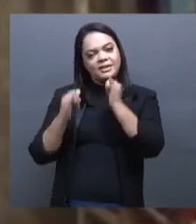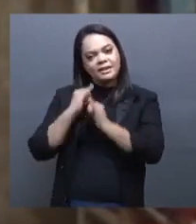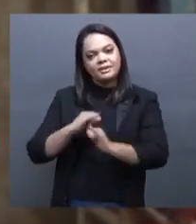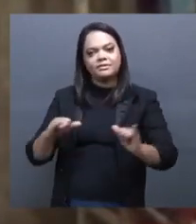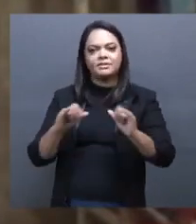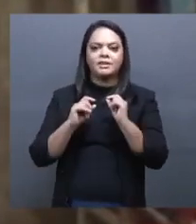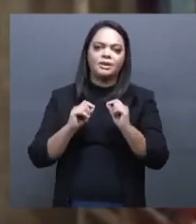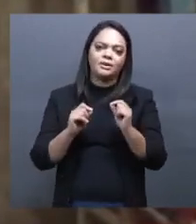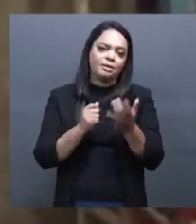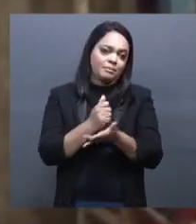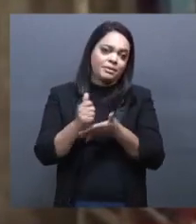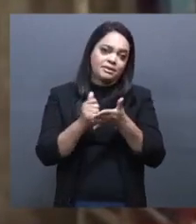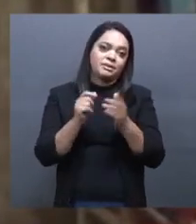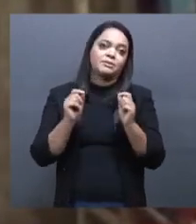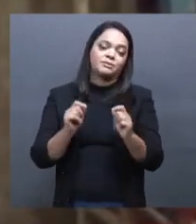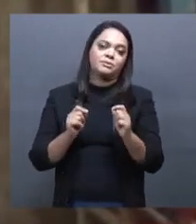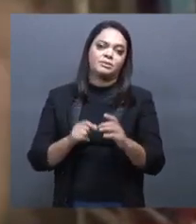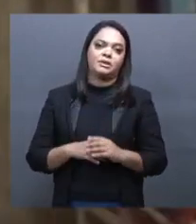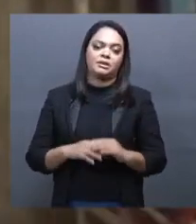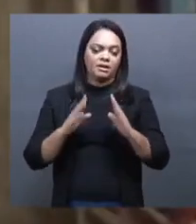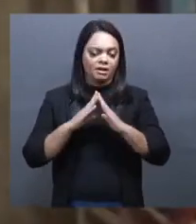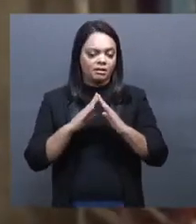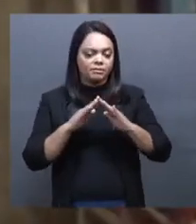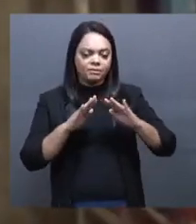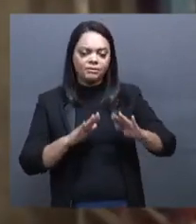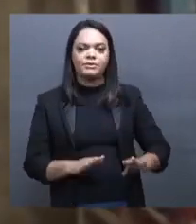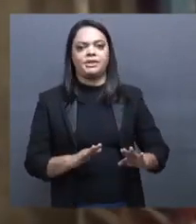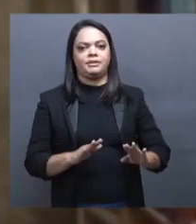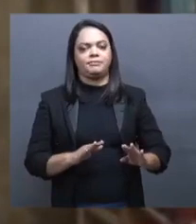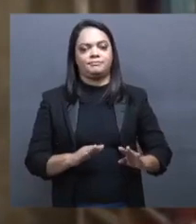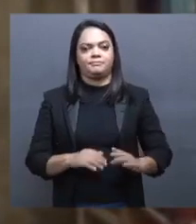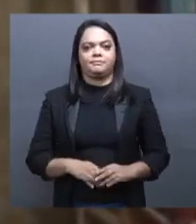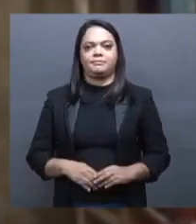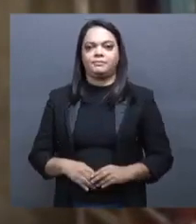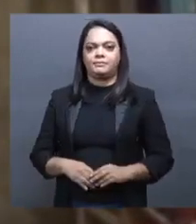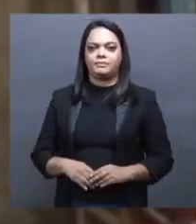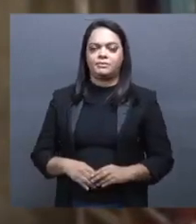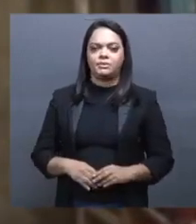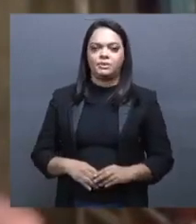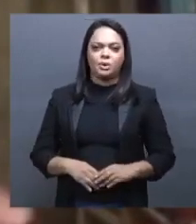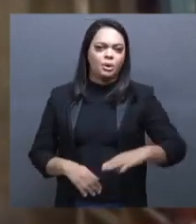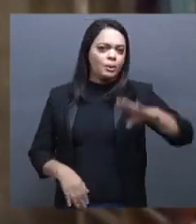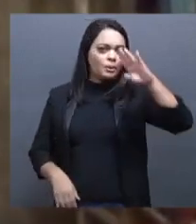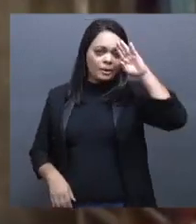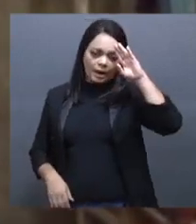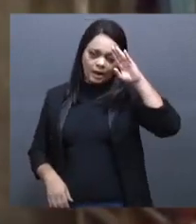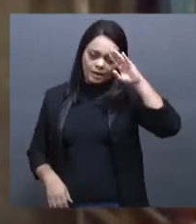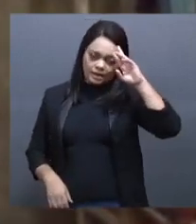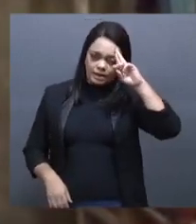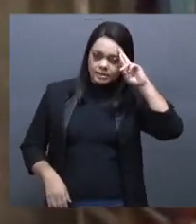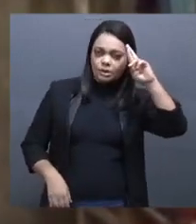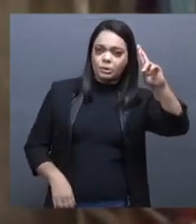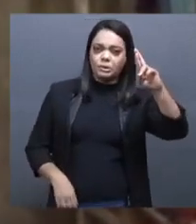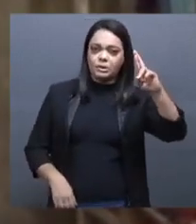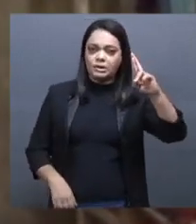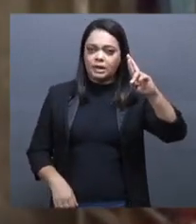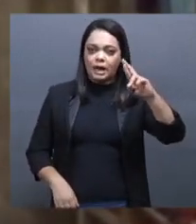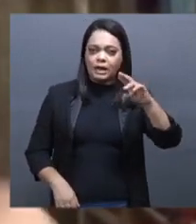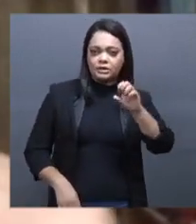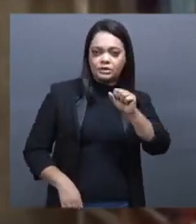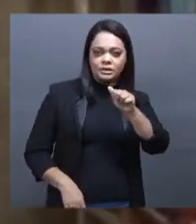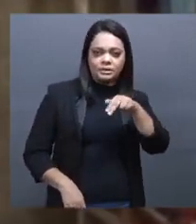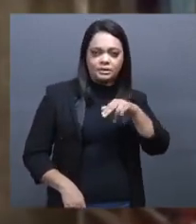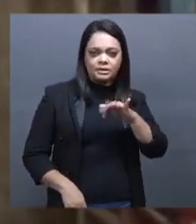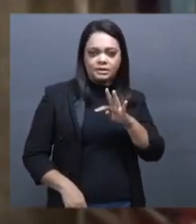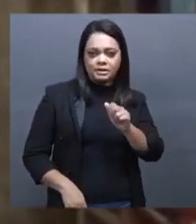dizer basicamente o seguinte: olha, fiquem em casa, né? As mais importantes autoridades sanitárias do mundo